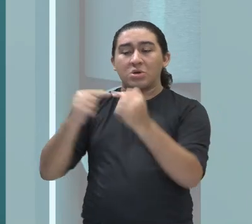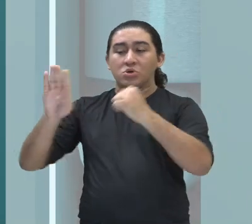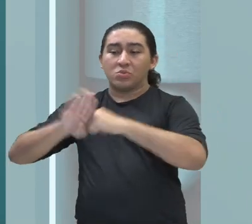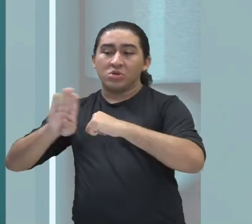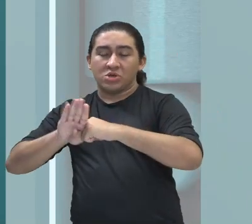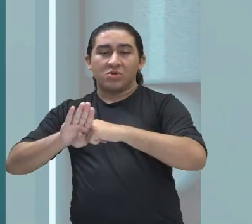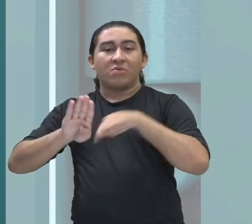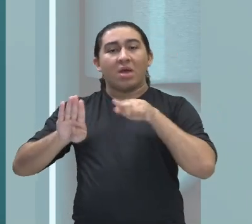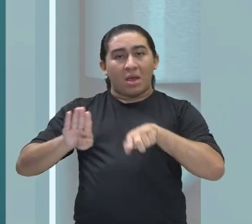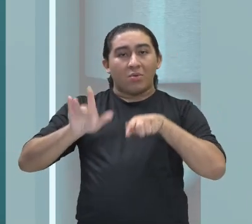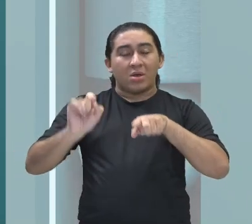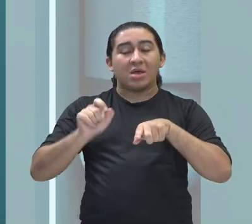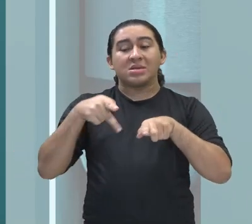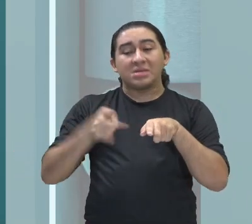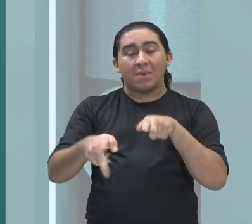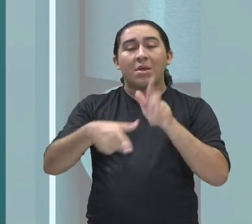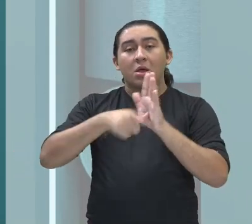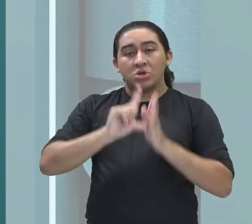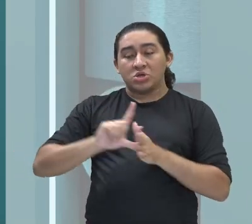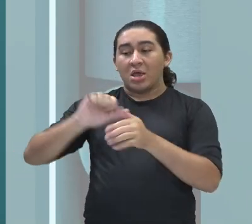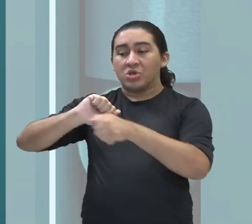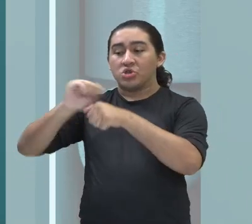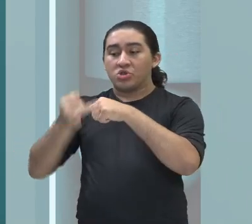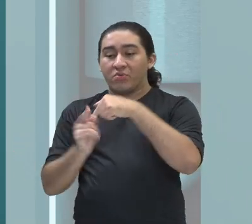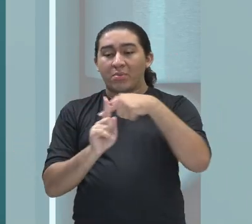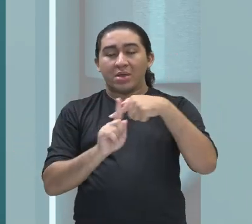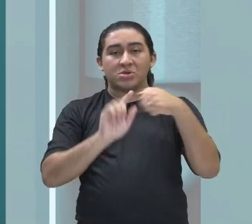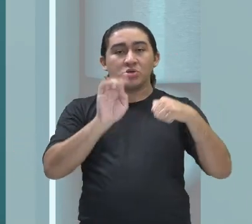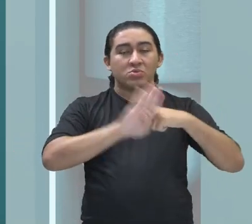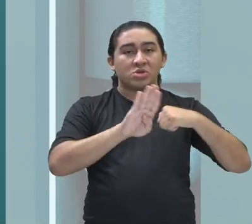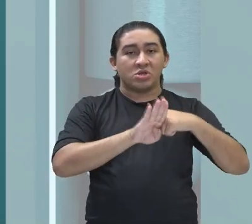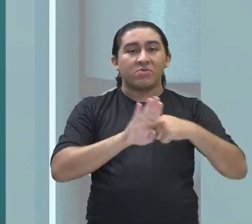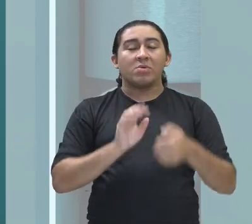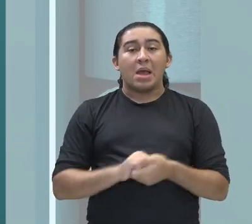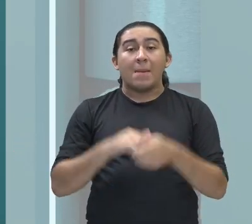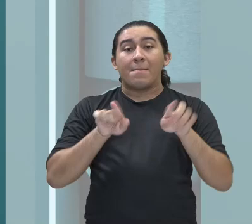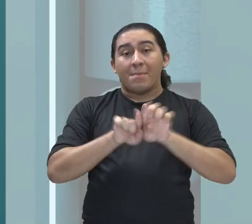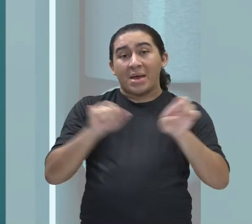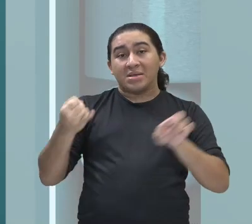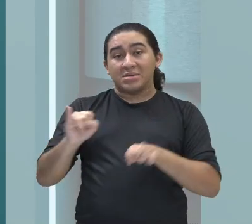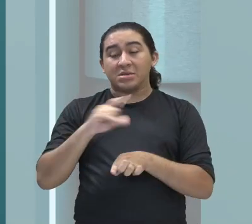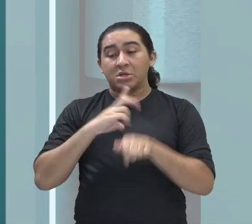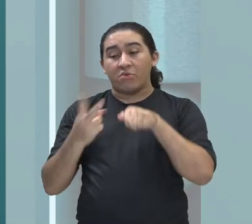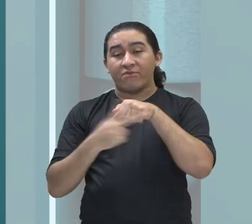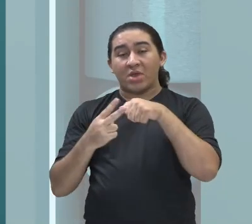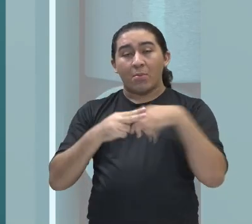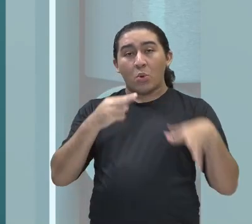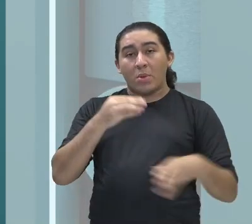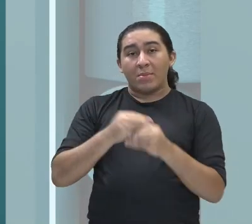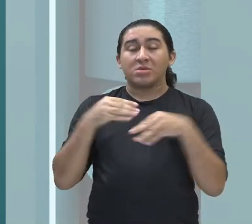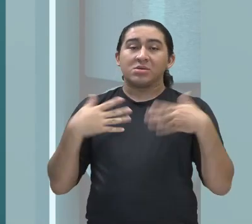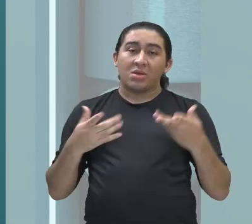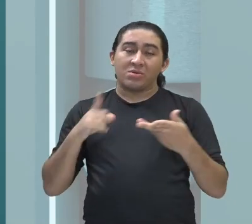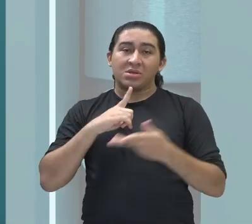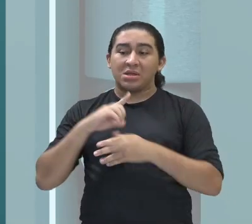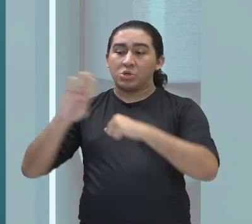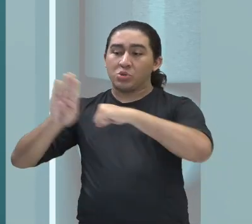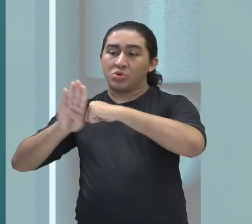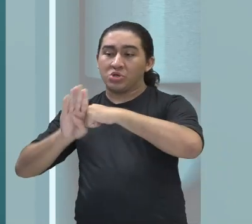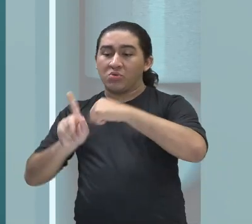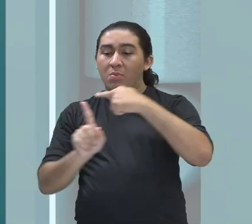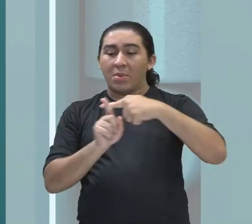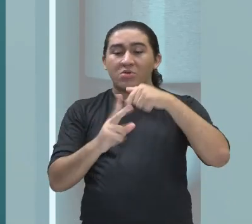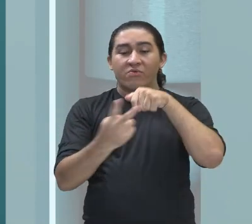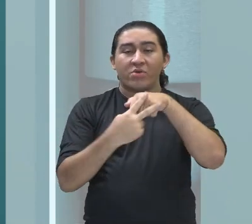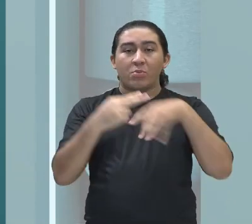de regra vem sempre antes, adjetivo, substantivo, exceto quando eu tenho um verbo de ligação, aí eu tenho o substantivo, o